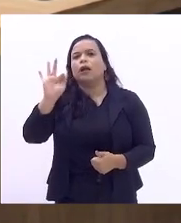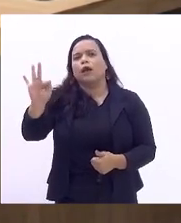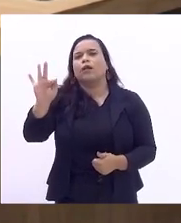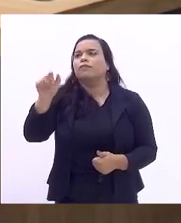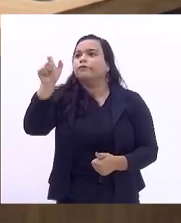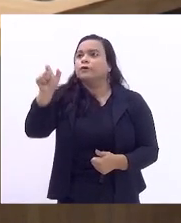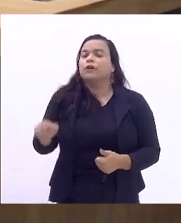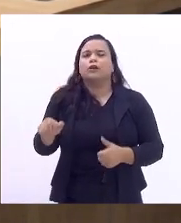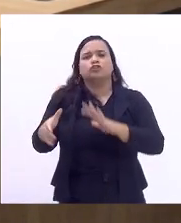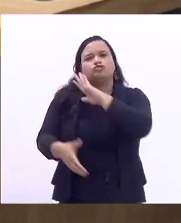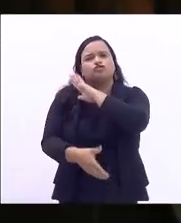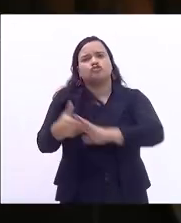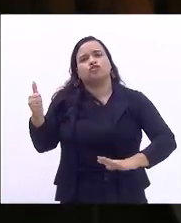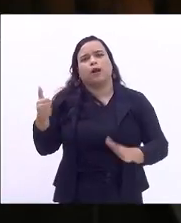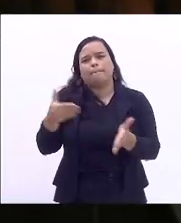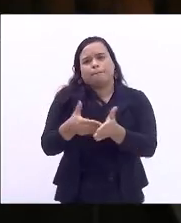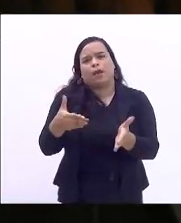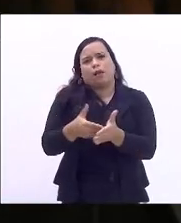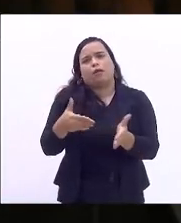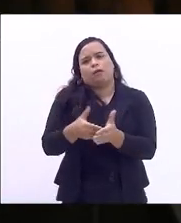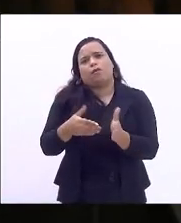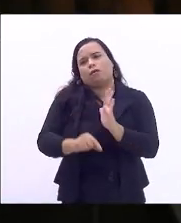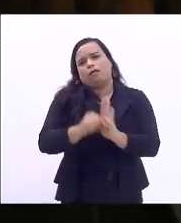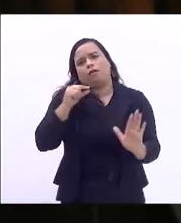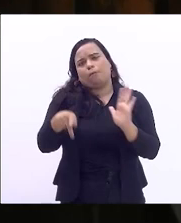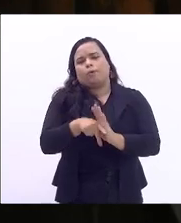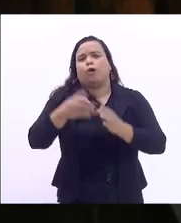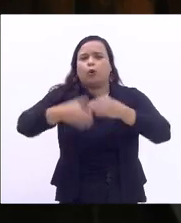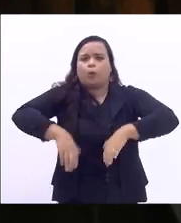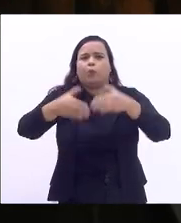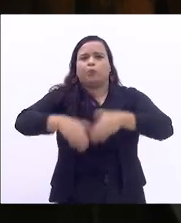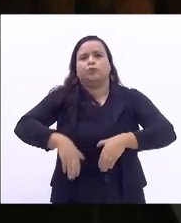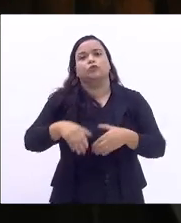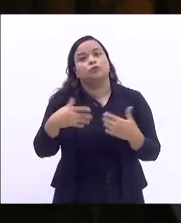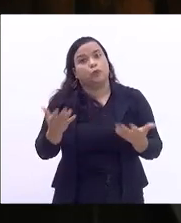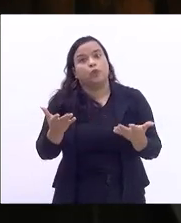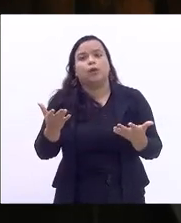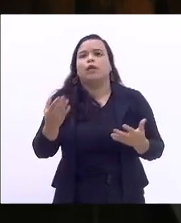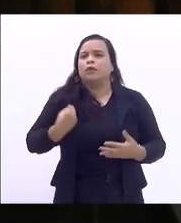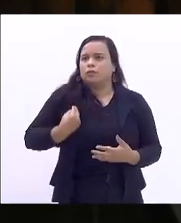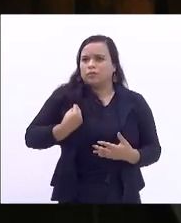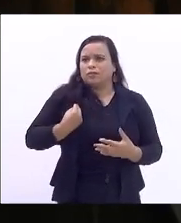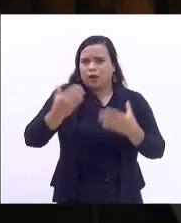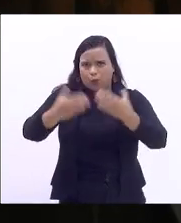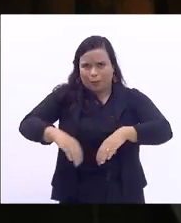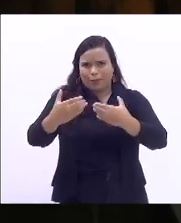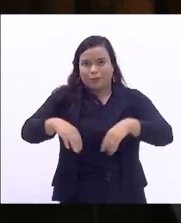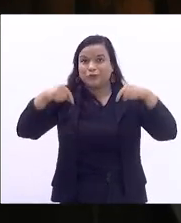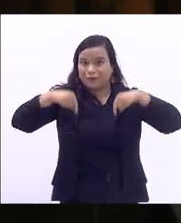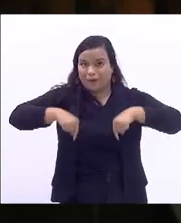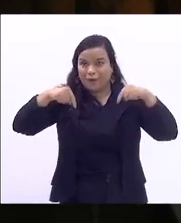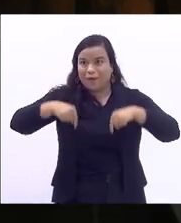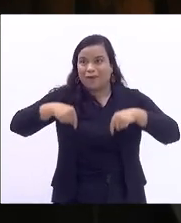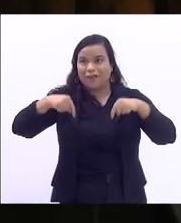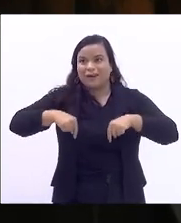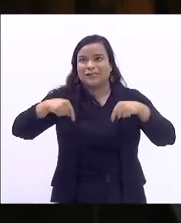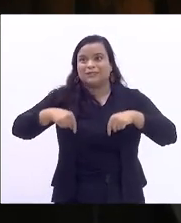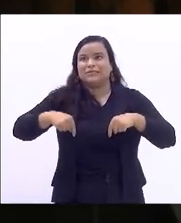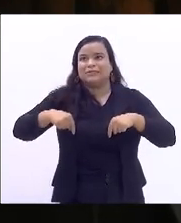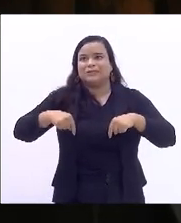vez por todas a cláusula de barreira dos concursos públicos Portanto o concurso que está em vigência que está rolando nesse exato momento